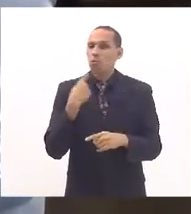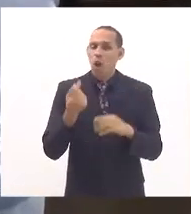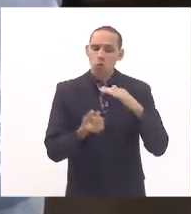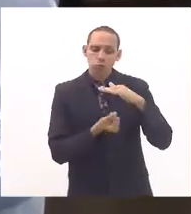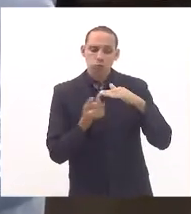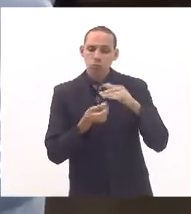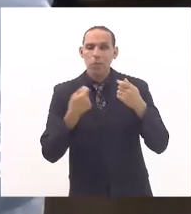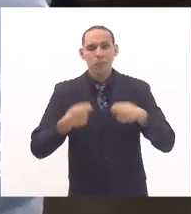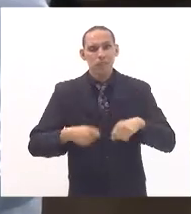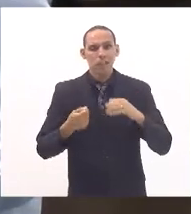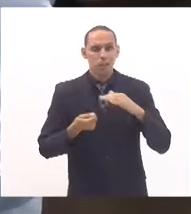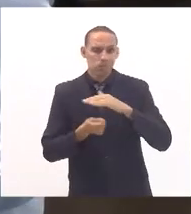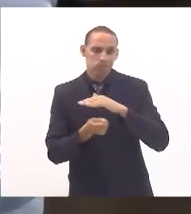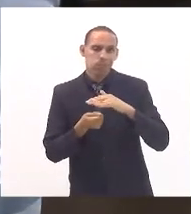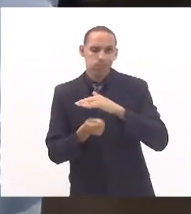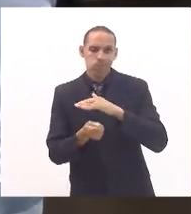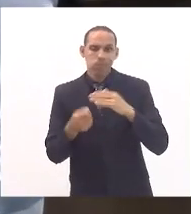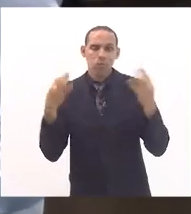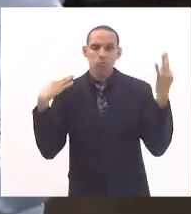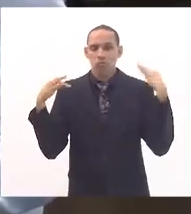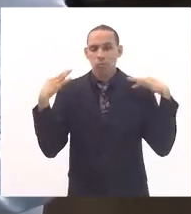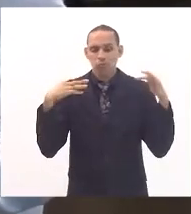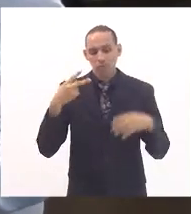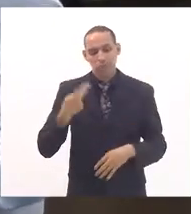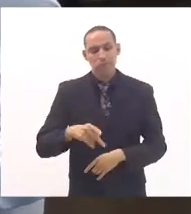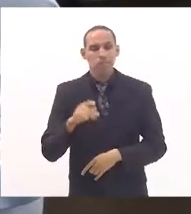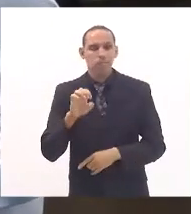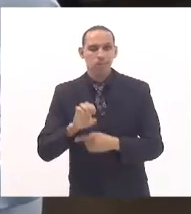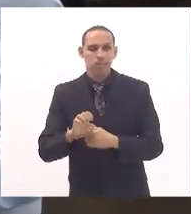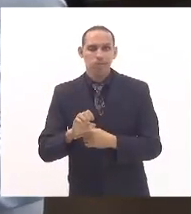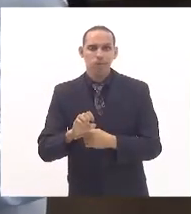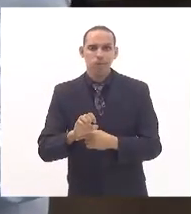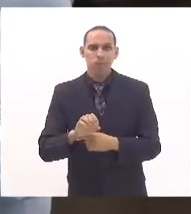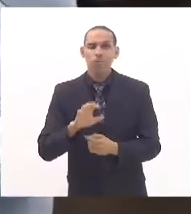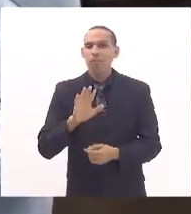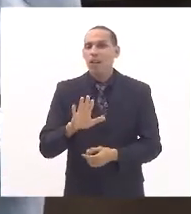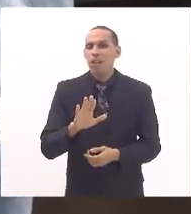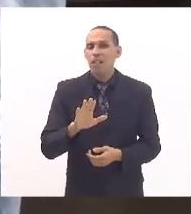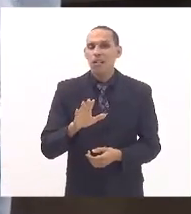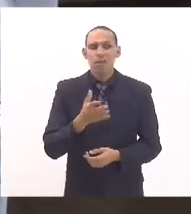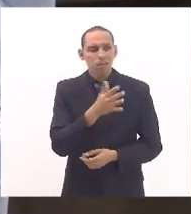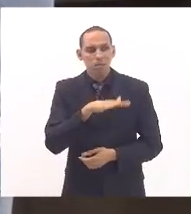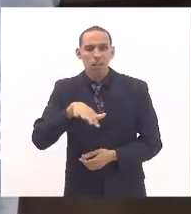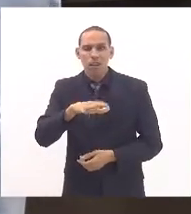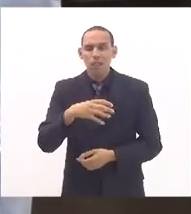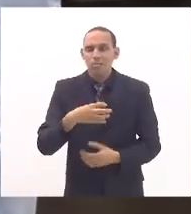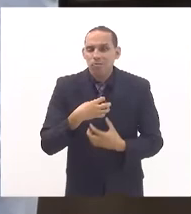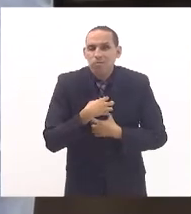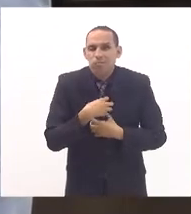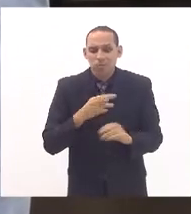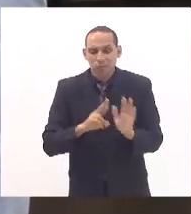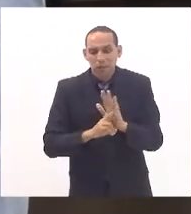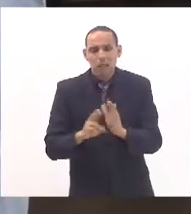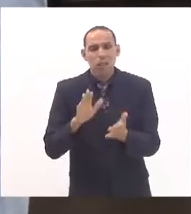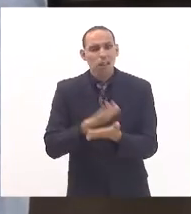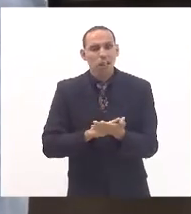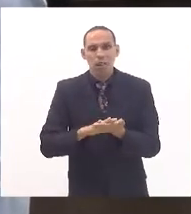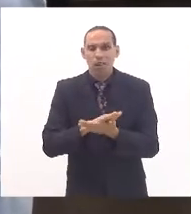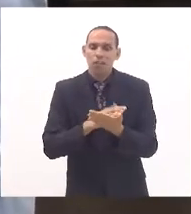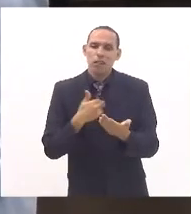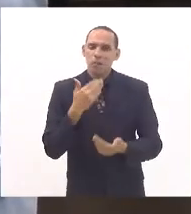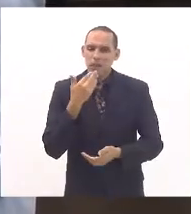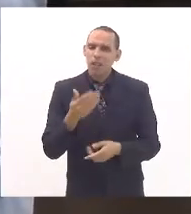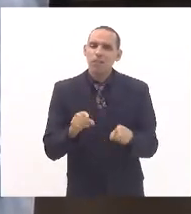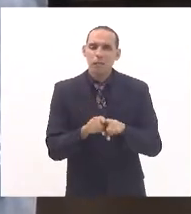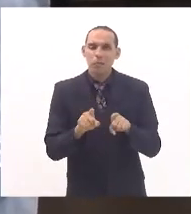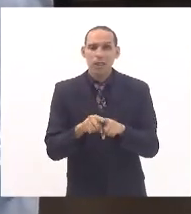fundo para financiar o turismo do nosso estado e eles não estão se sentindo representados. Então, eu queria pedir, porque eu também